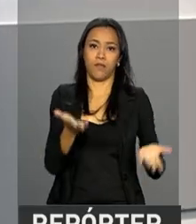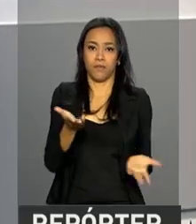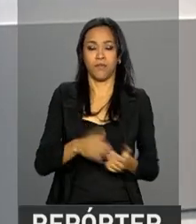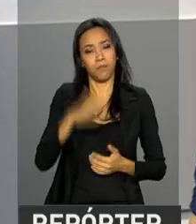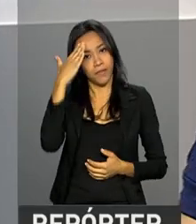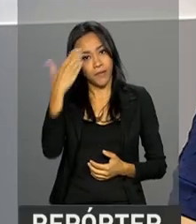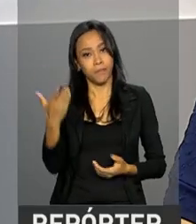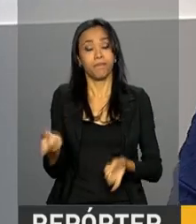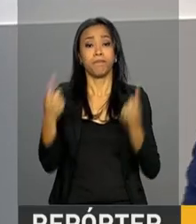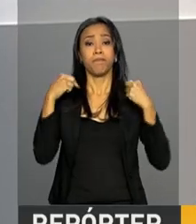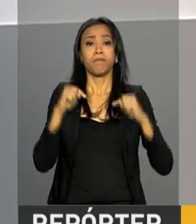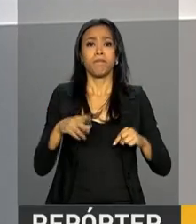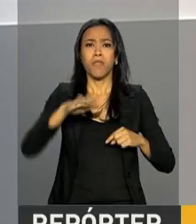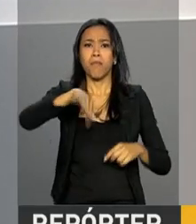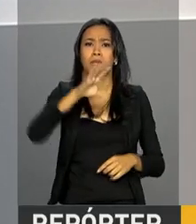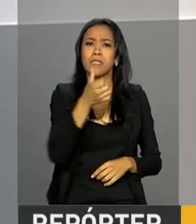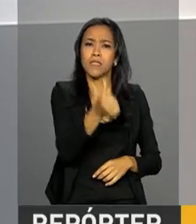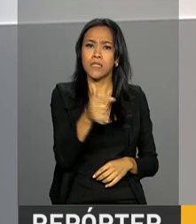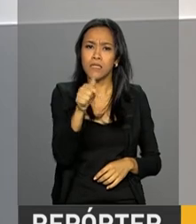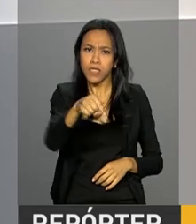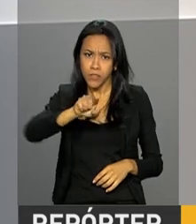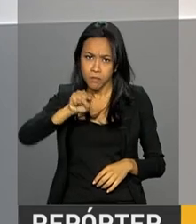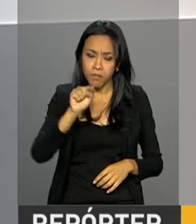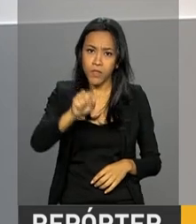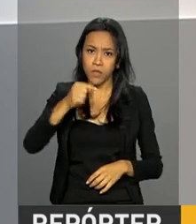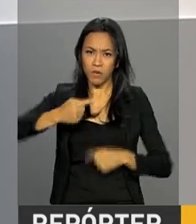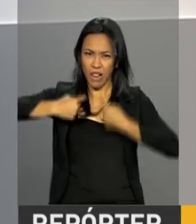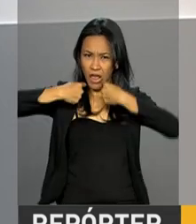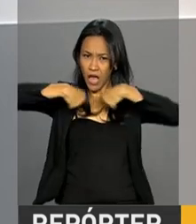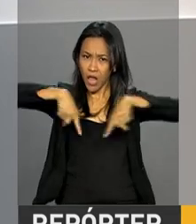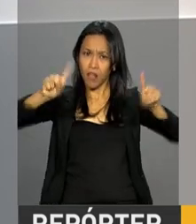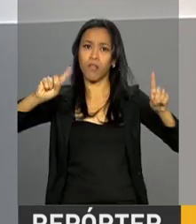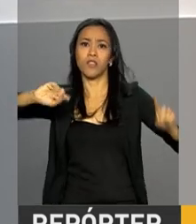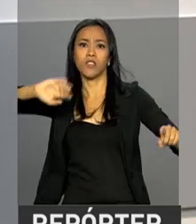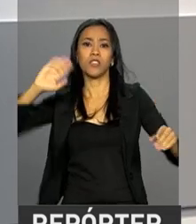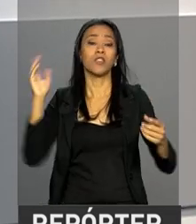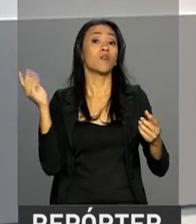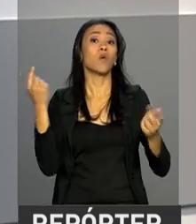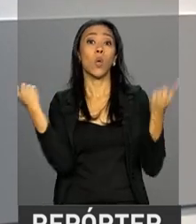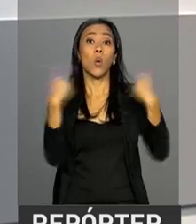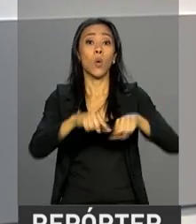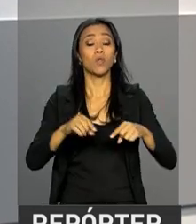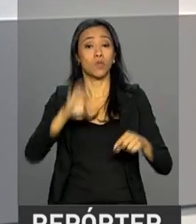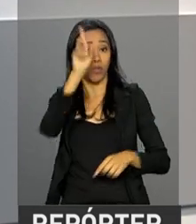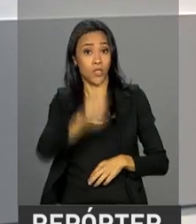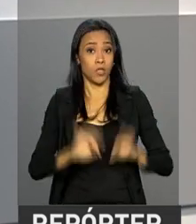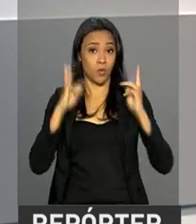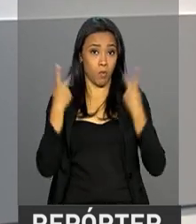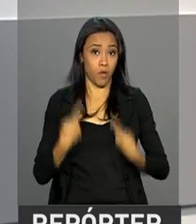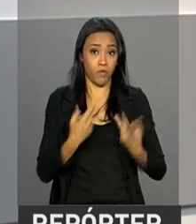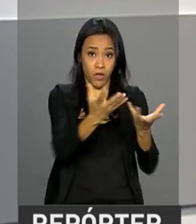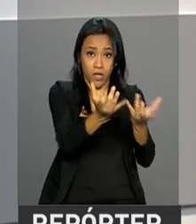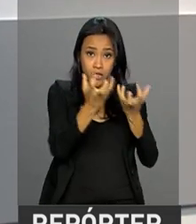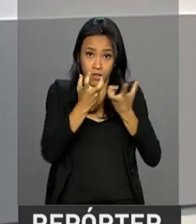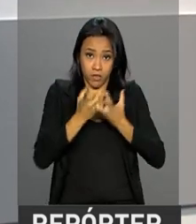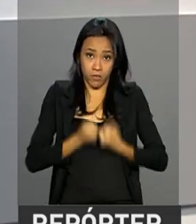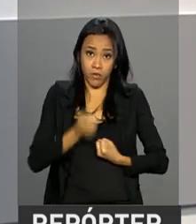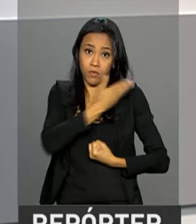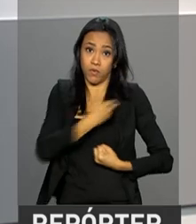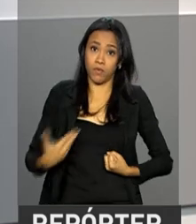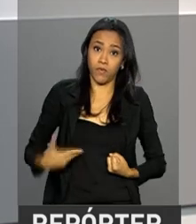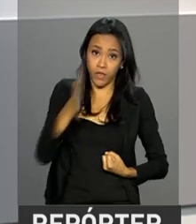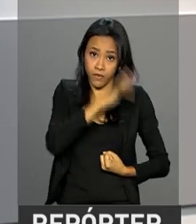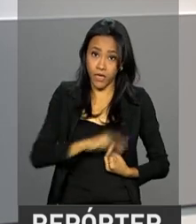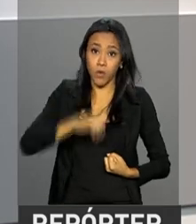em mais de 67 mil denúncias de violações de direitos humanos foram recebidas pela ouvidoria do governo federal no primeiro semestre de